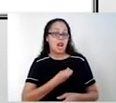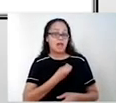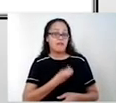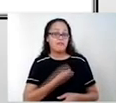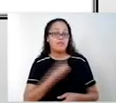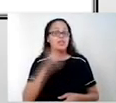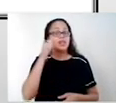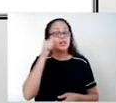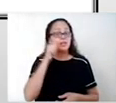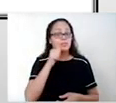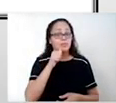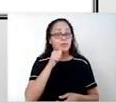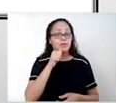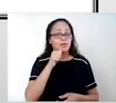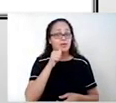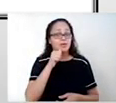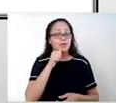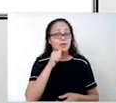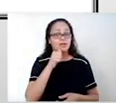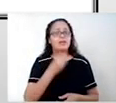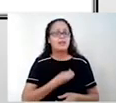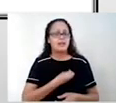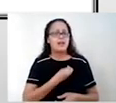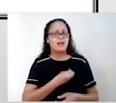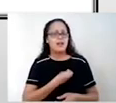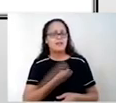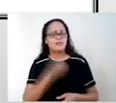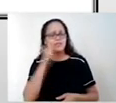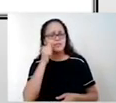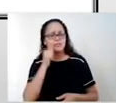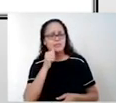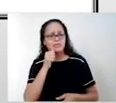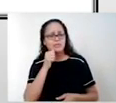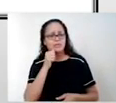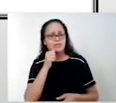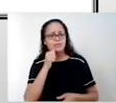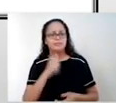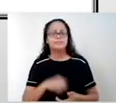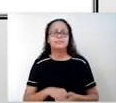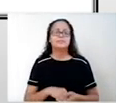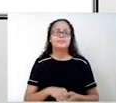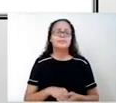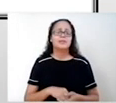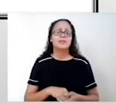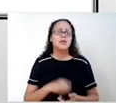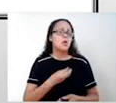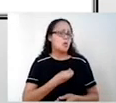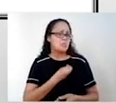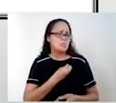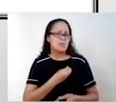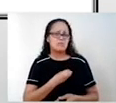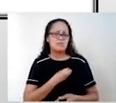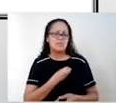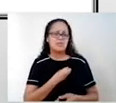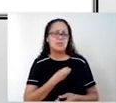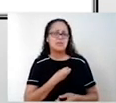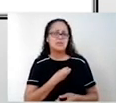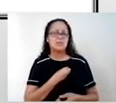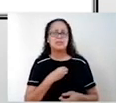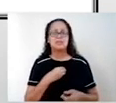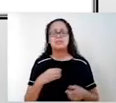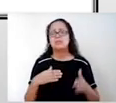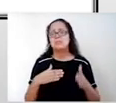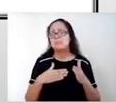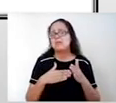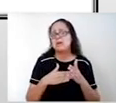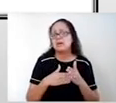Clara, justo na vida dela, uma menina que tinha uma vida meio besta. O que será uma vida meio besta? Uma vida parada, sem